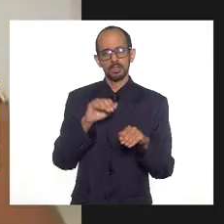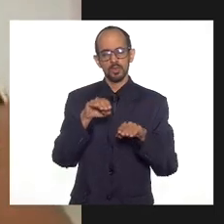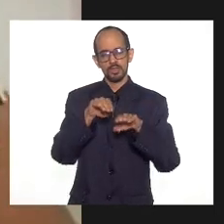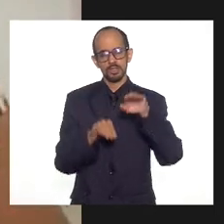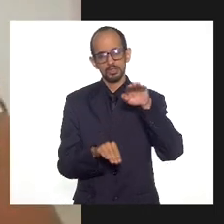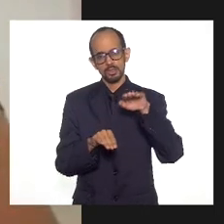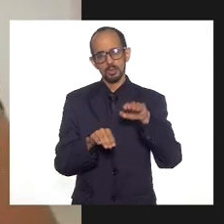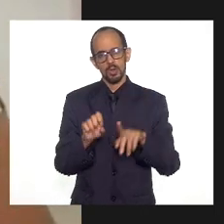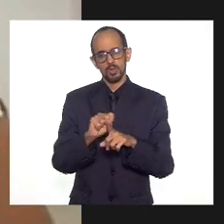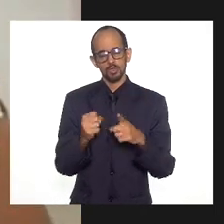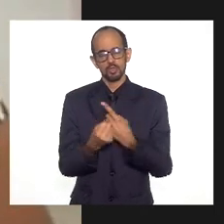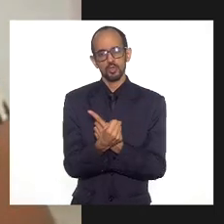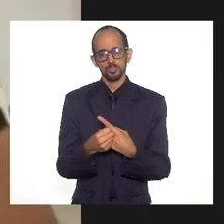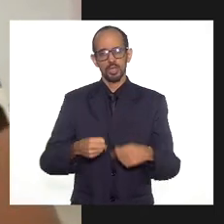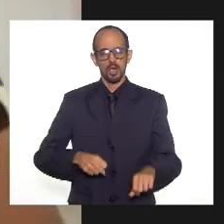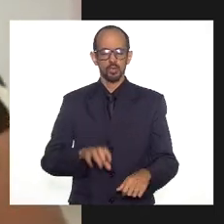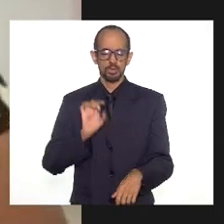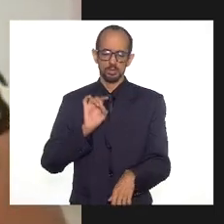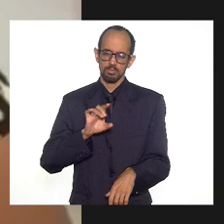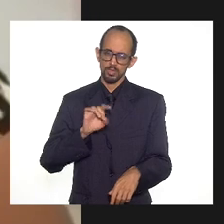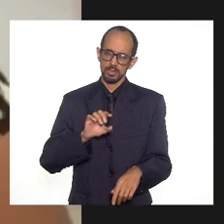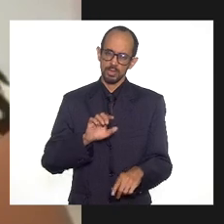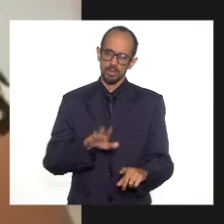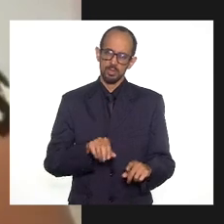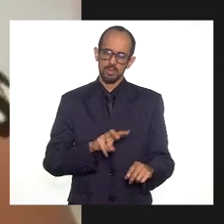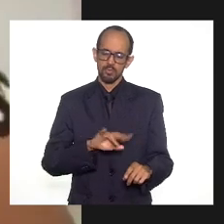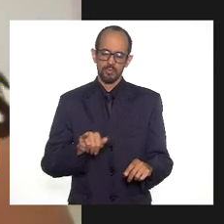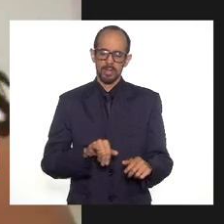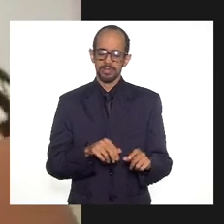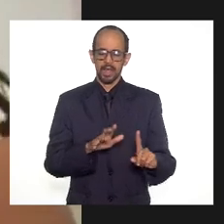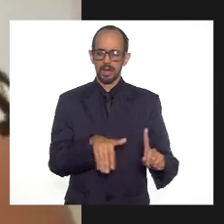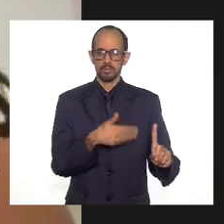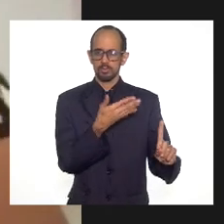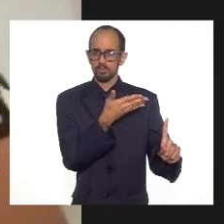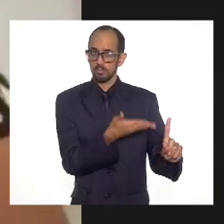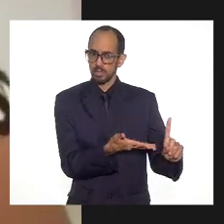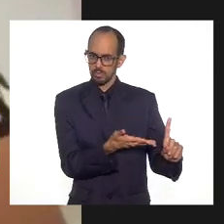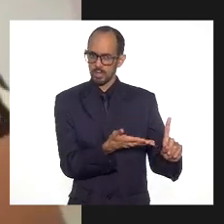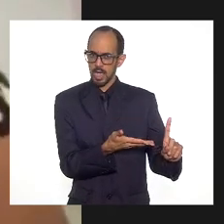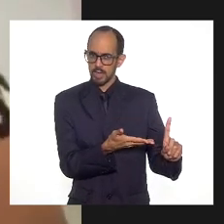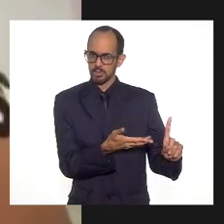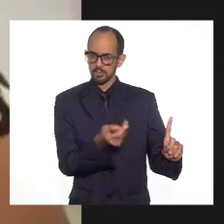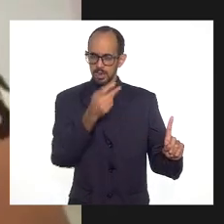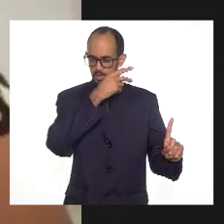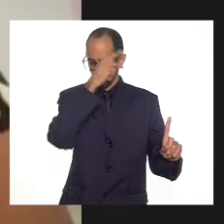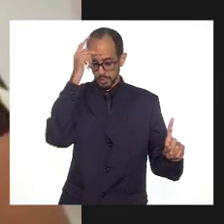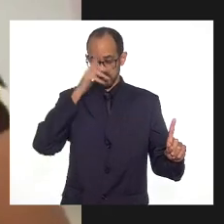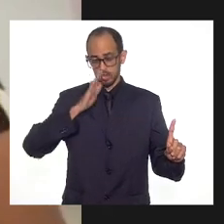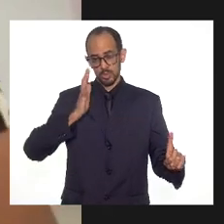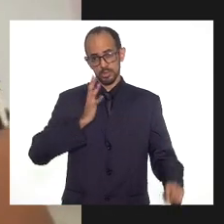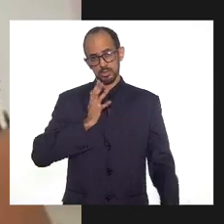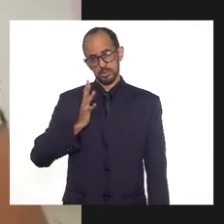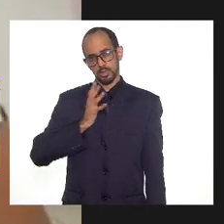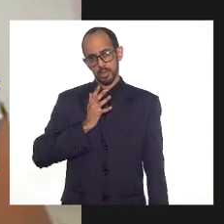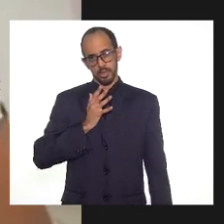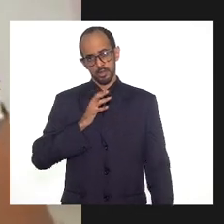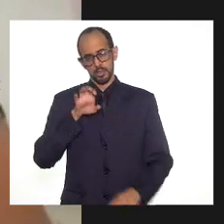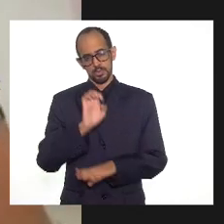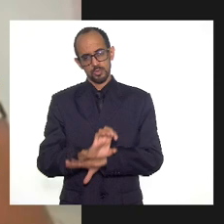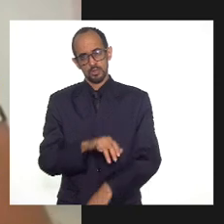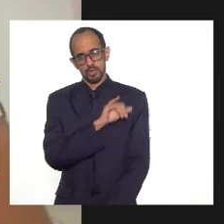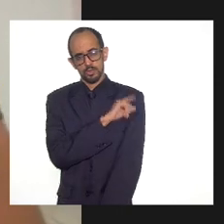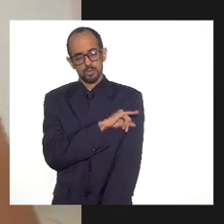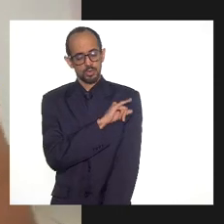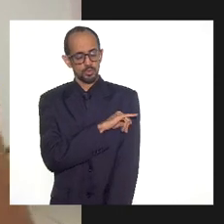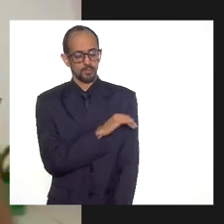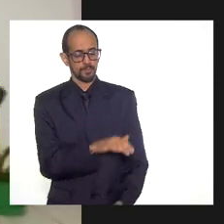que vão apostar na lógica do privilégio daqueles que já detêm o poder econômico no nosso Estado. Então, nesse